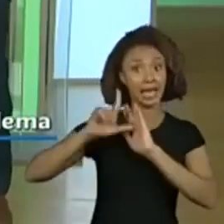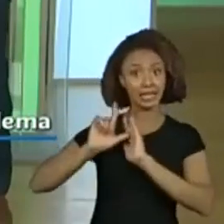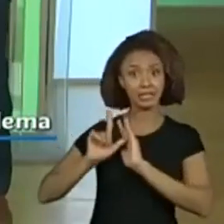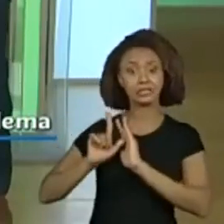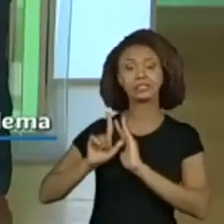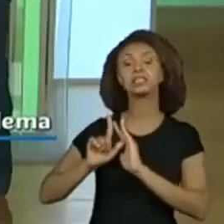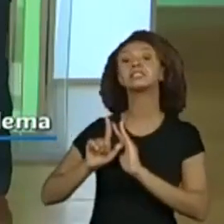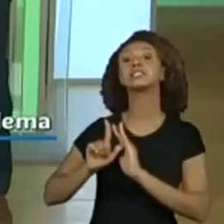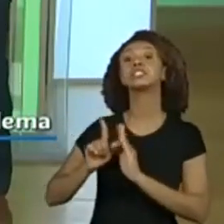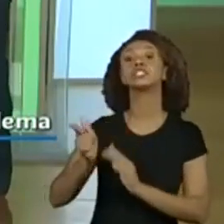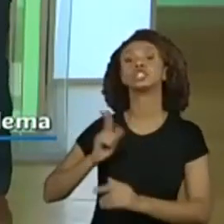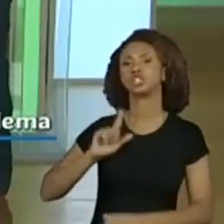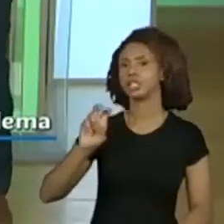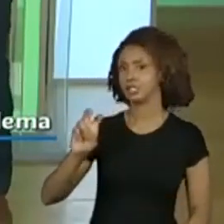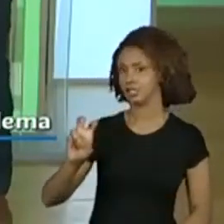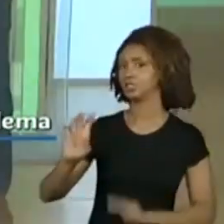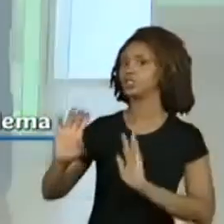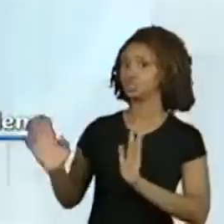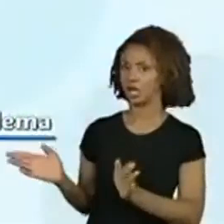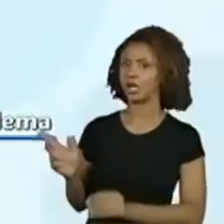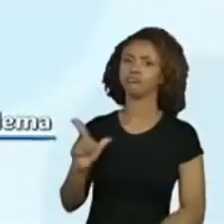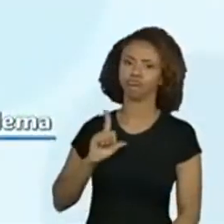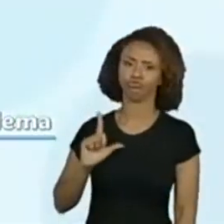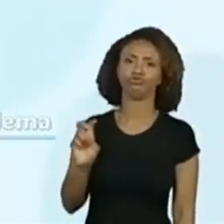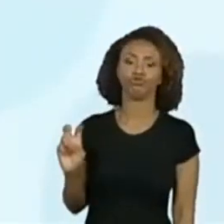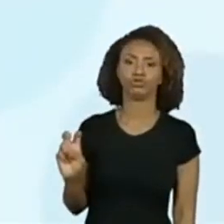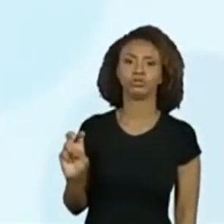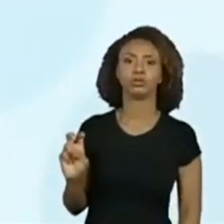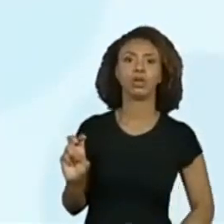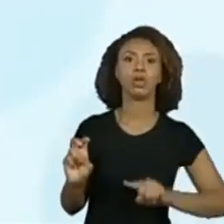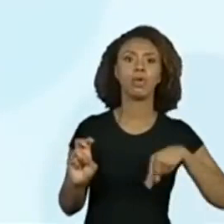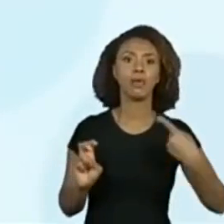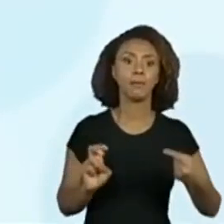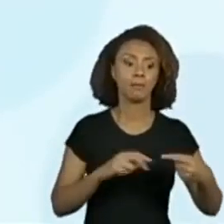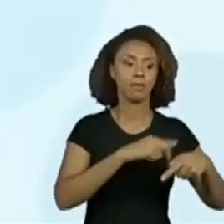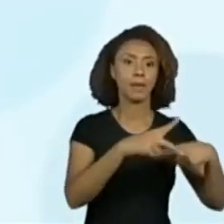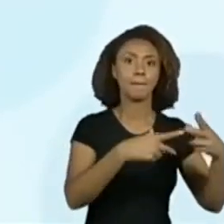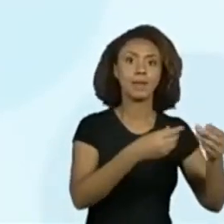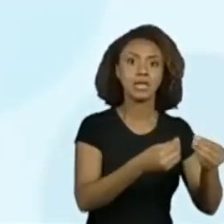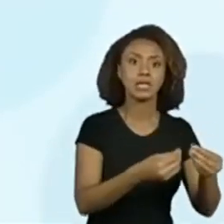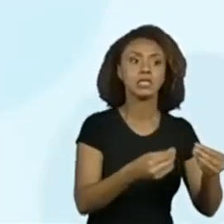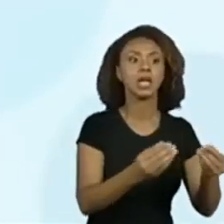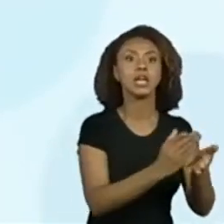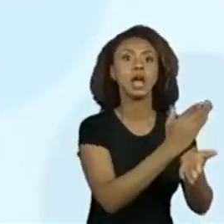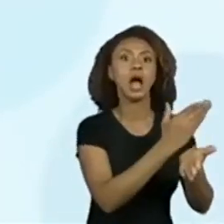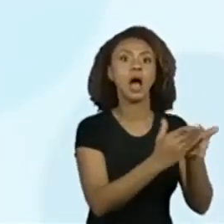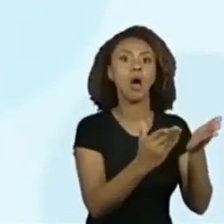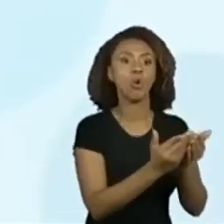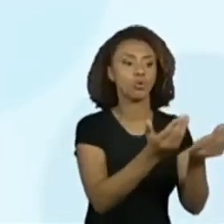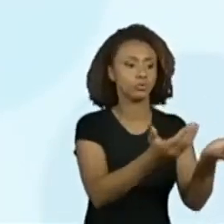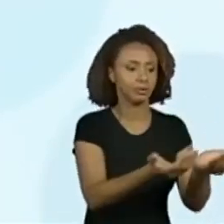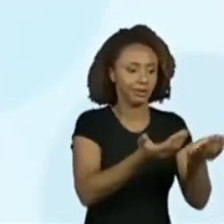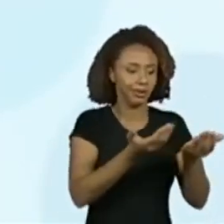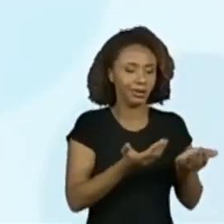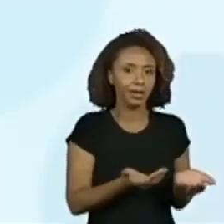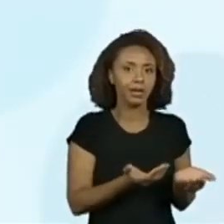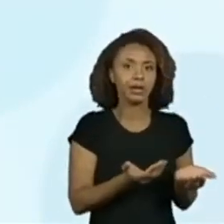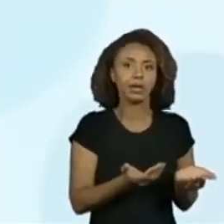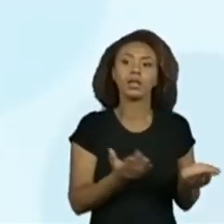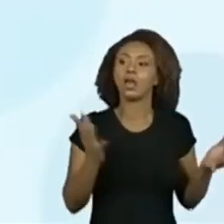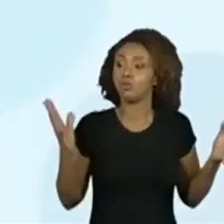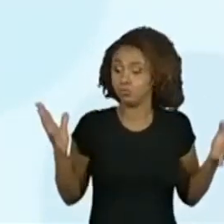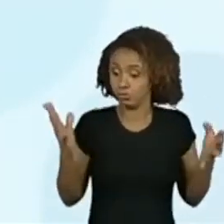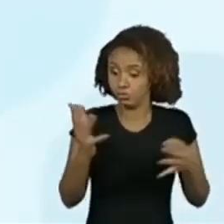inicialmente cinco carrinhos c e ganhou Alguns alguns que ficou ali com